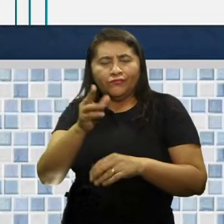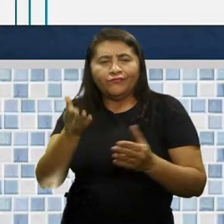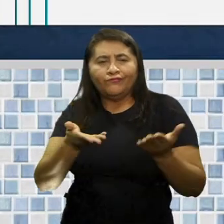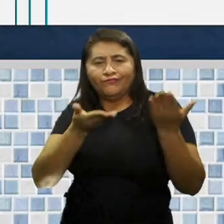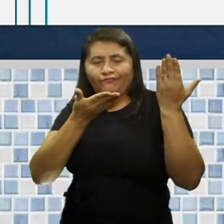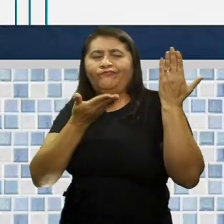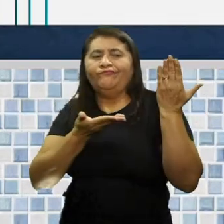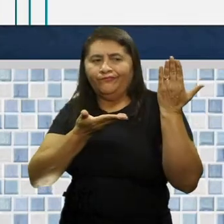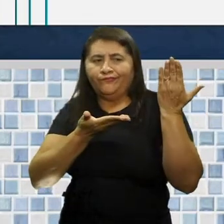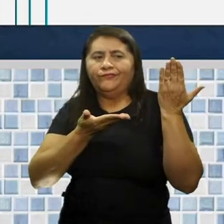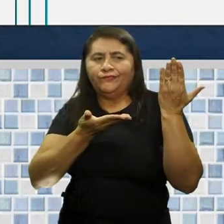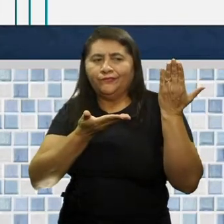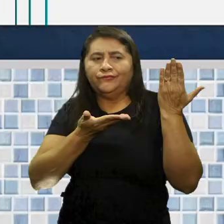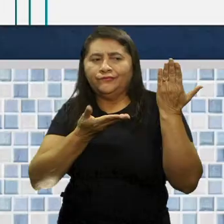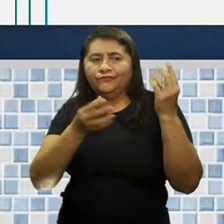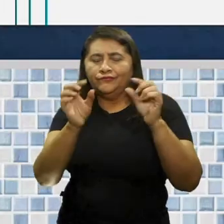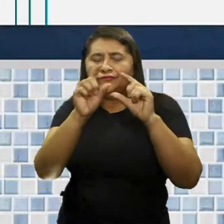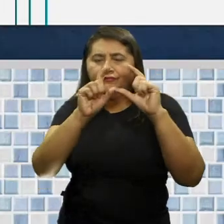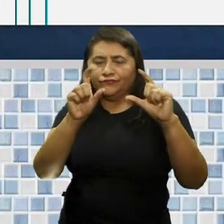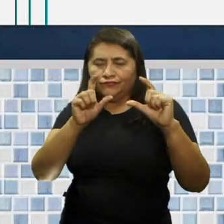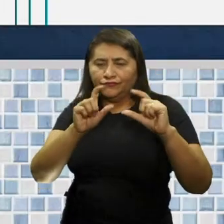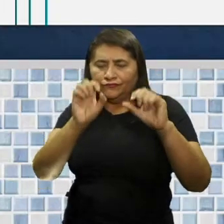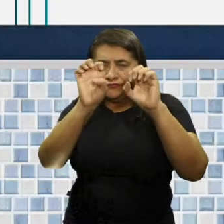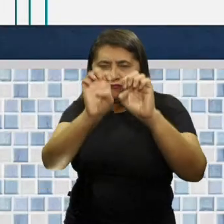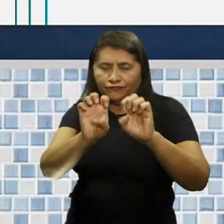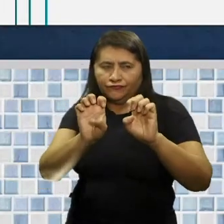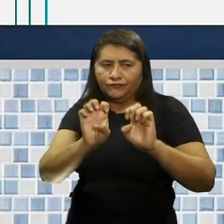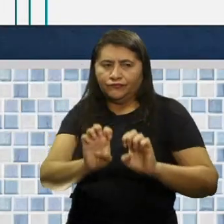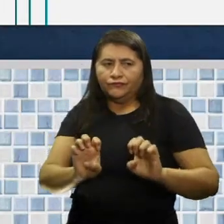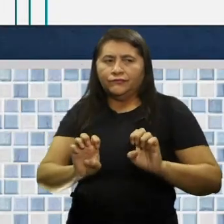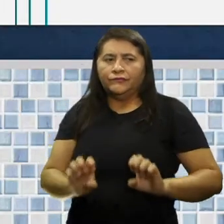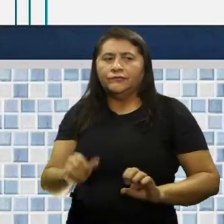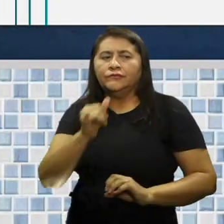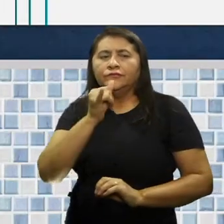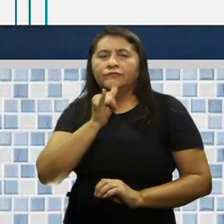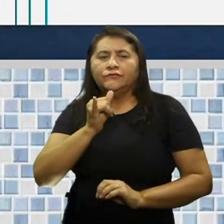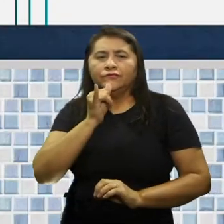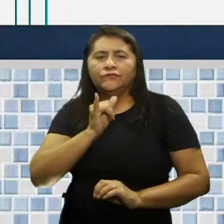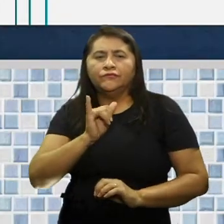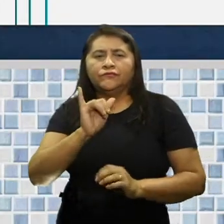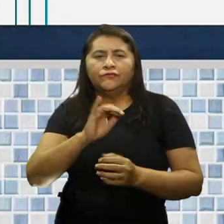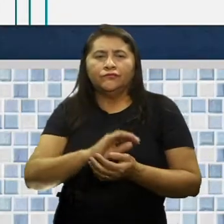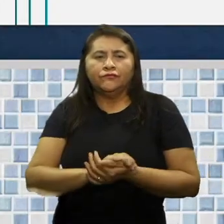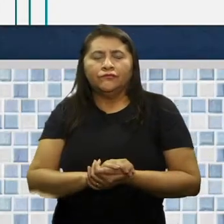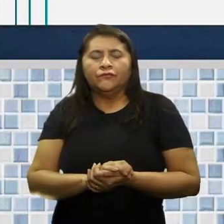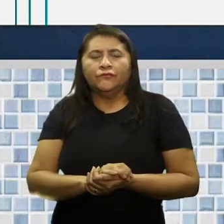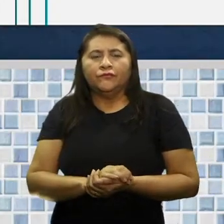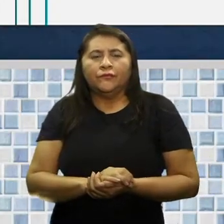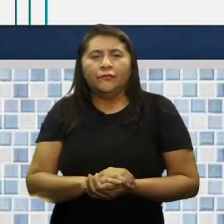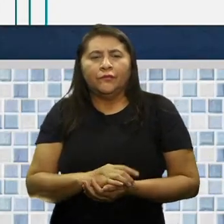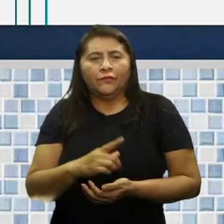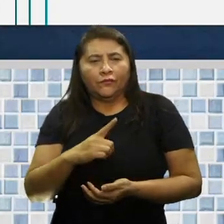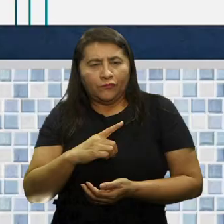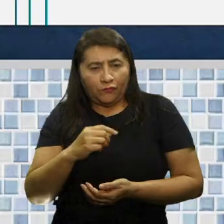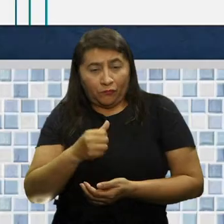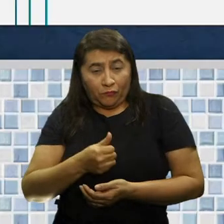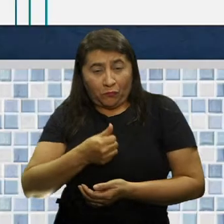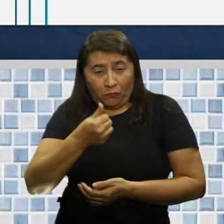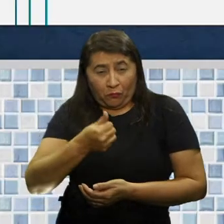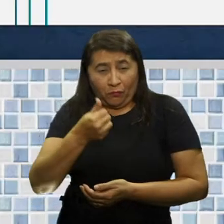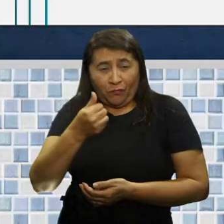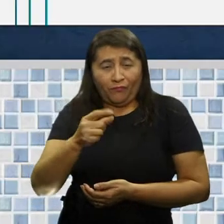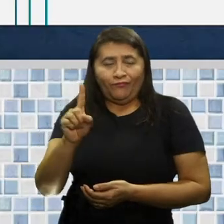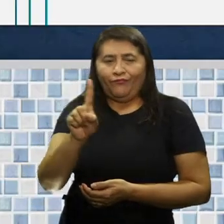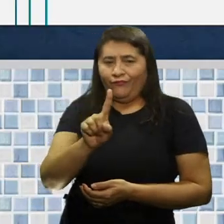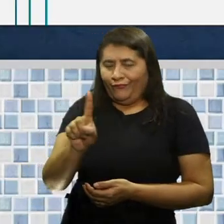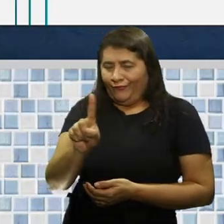assim, tá? A gente usa dessa estrutura, ok? Mais um exemplo da forma, Aqui vocês têm a forma positiva e aqui a